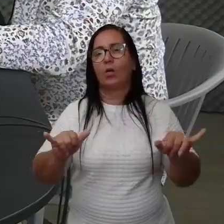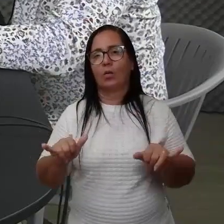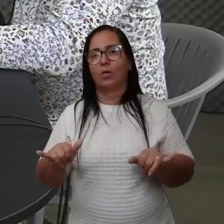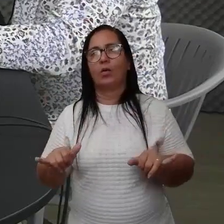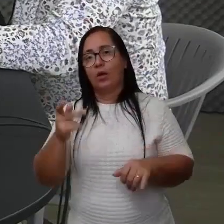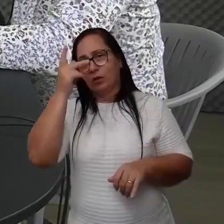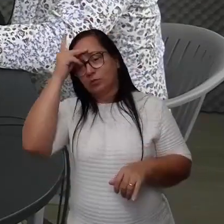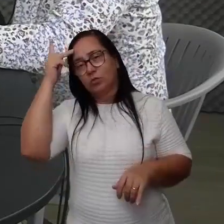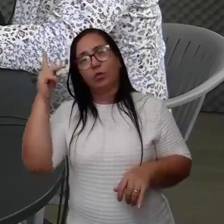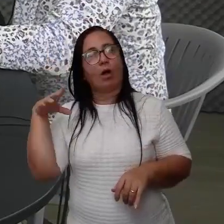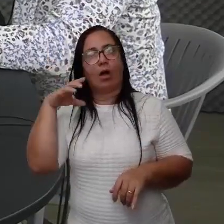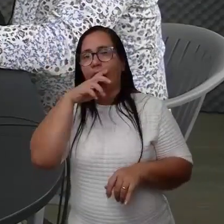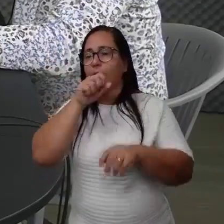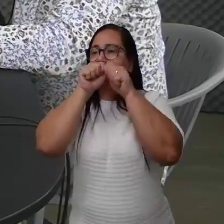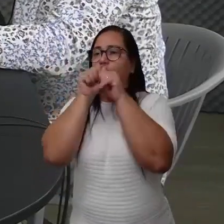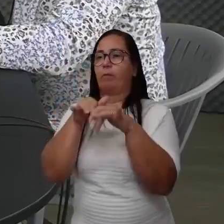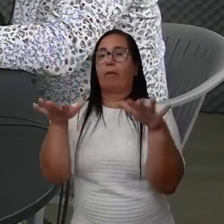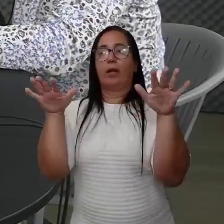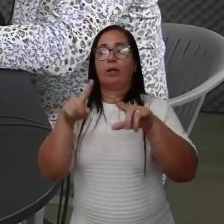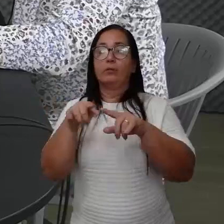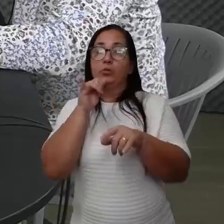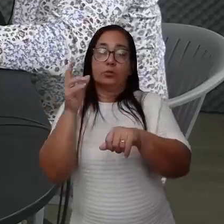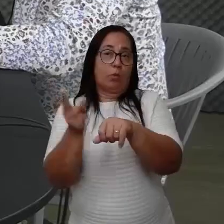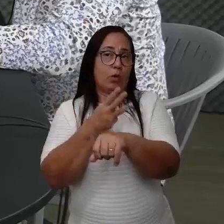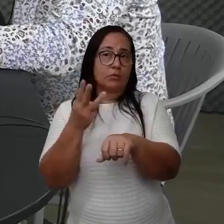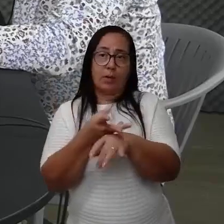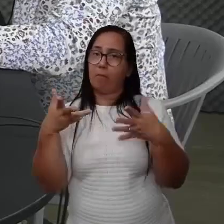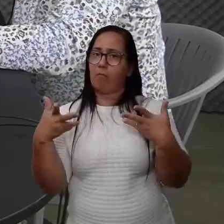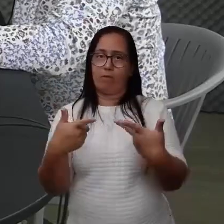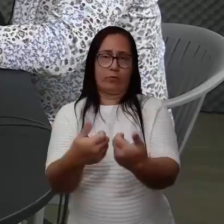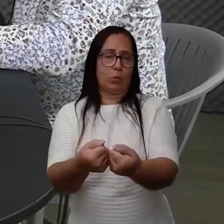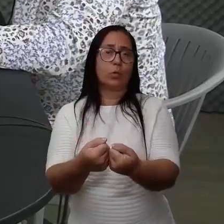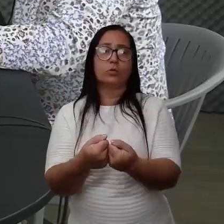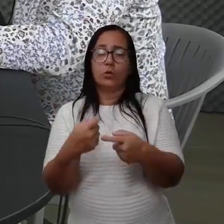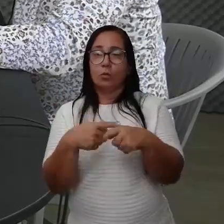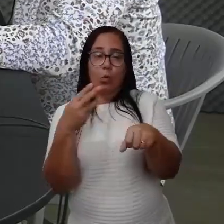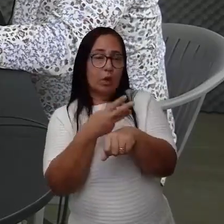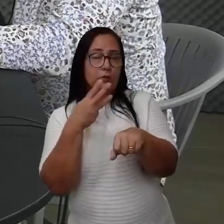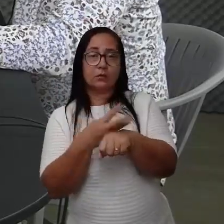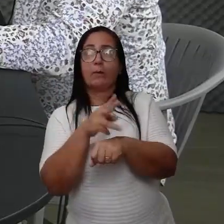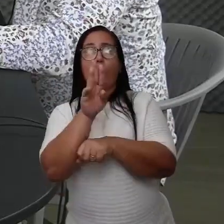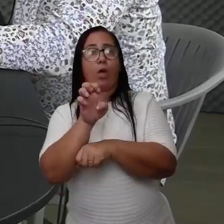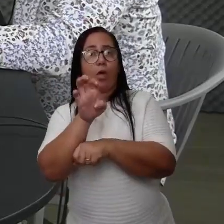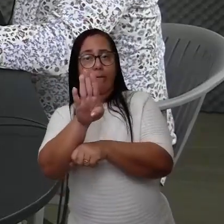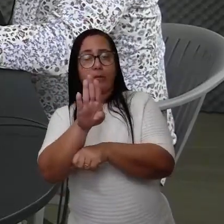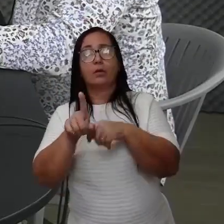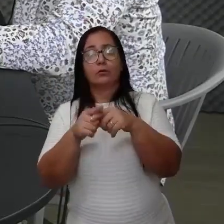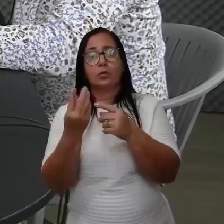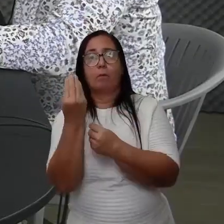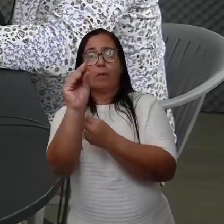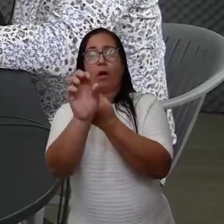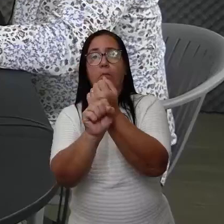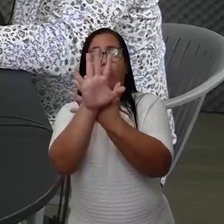são distribuídas muito rapidamente. Muito rapidamente. Mas, por exemplo, o WhatsApp é uma maravilha, porque você bota o WhatsApp web, então, assim, várias apurações. Por